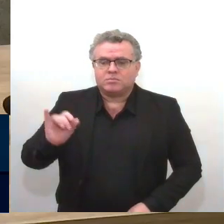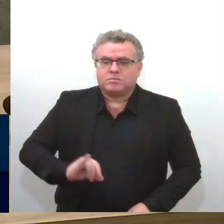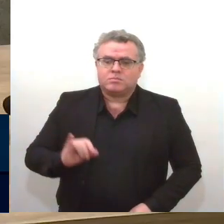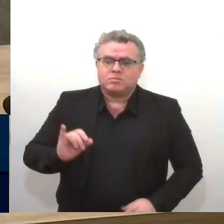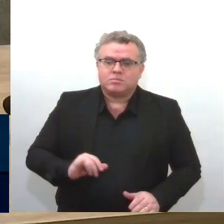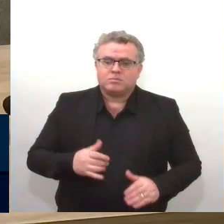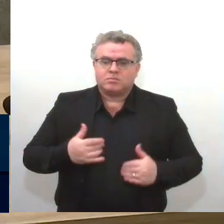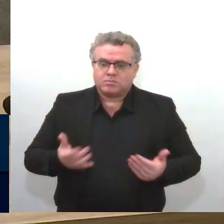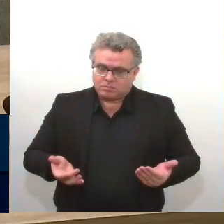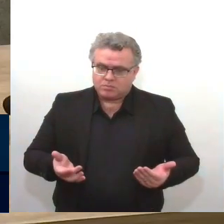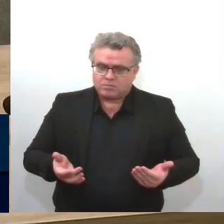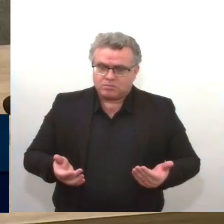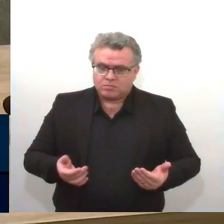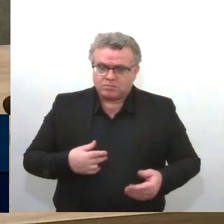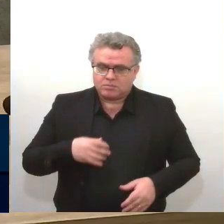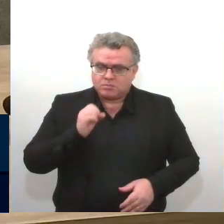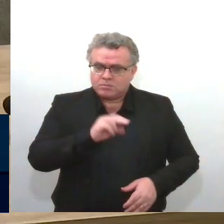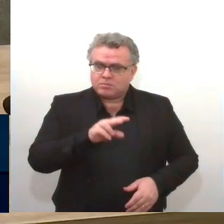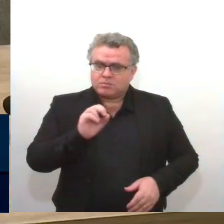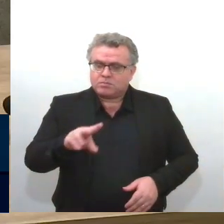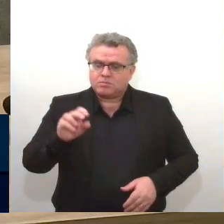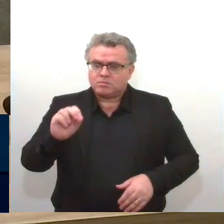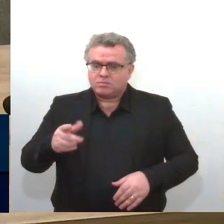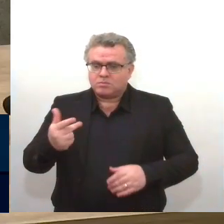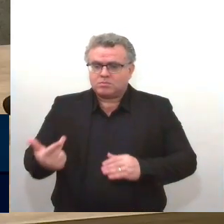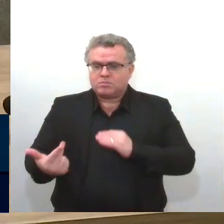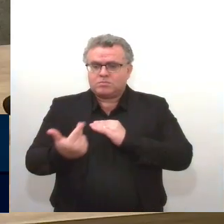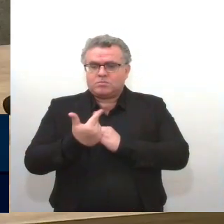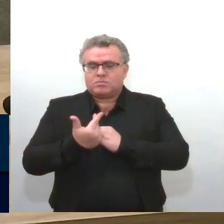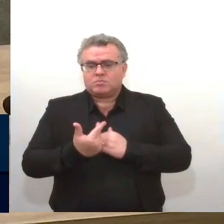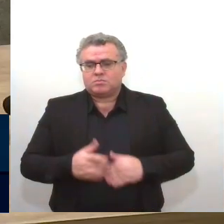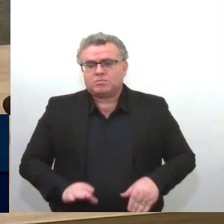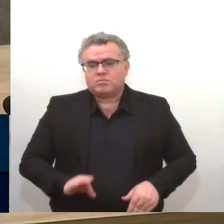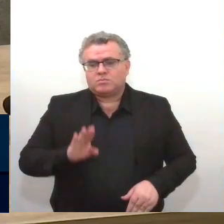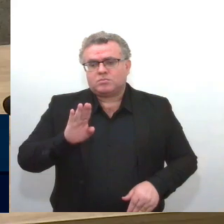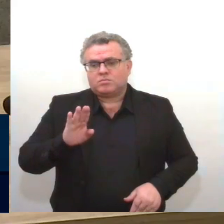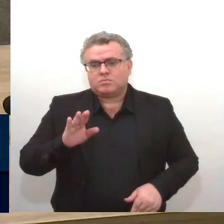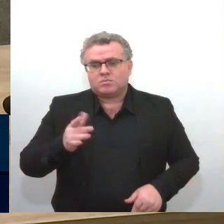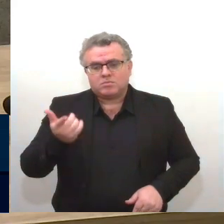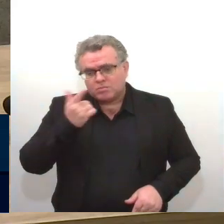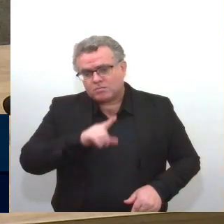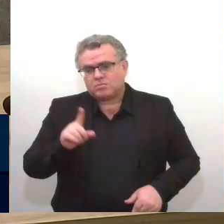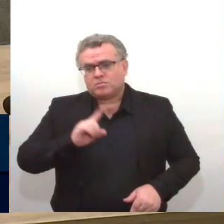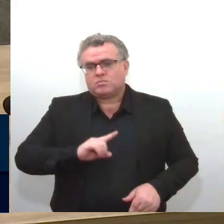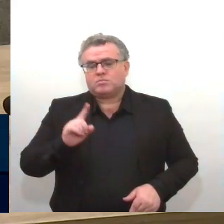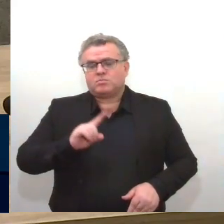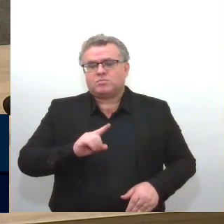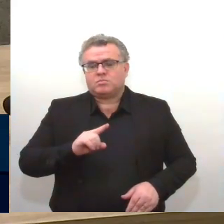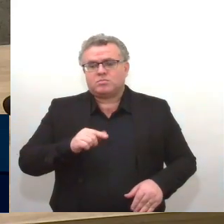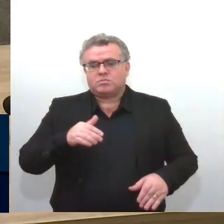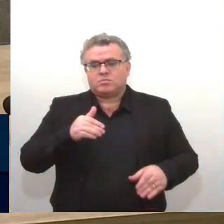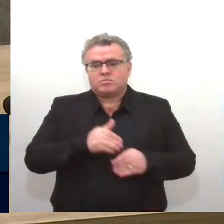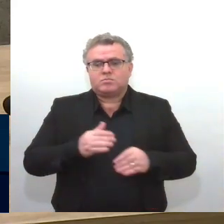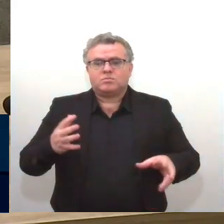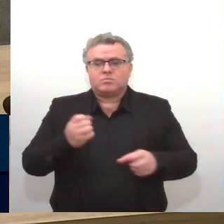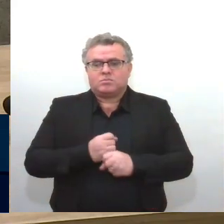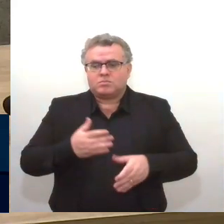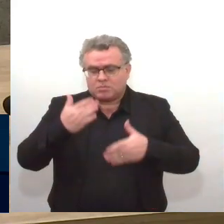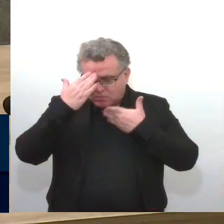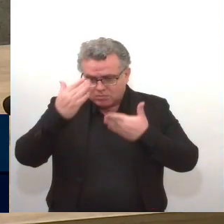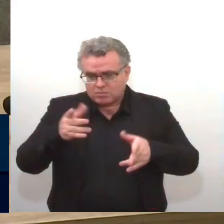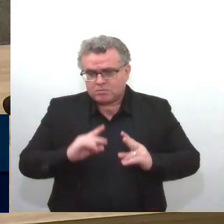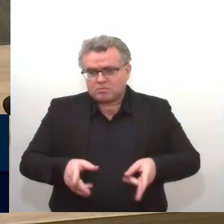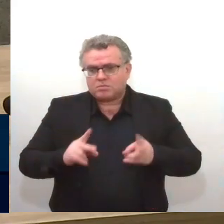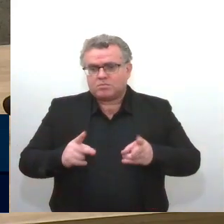vídeos aí de candidatos a Prefeitos que não conseguiram se eleger votar e agradecer gravar um vídeo agradecendo isso é muito